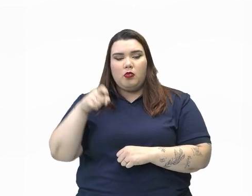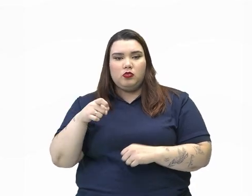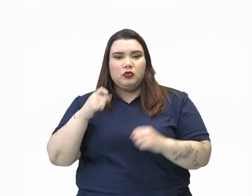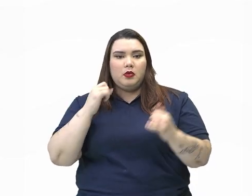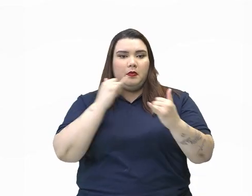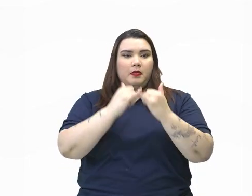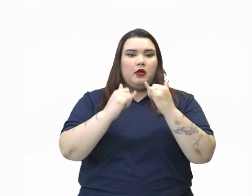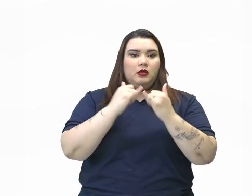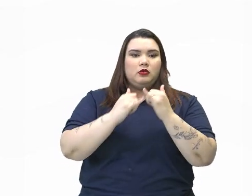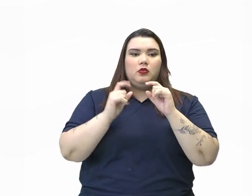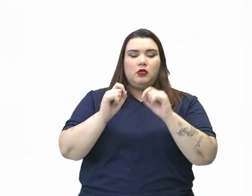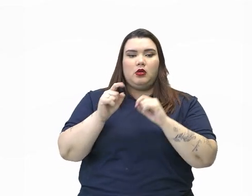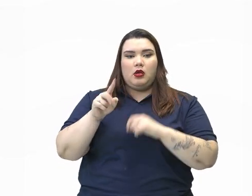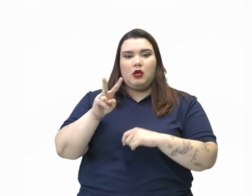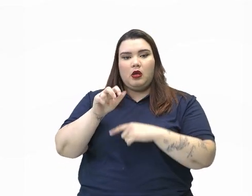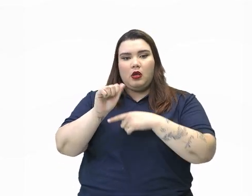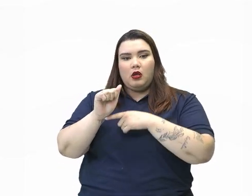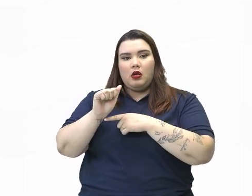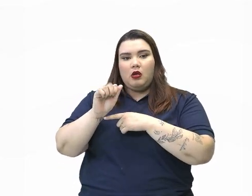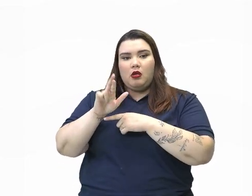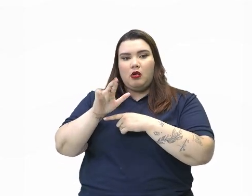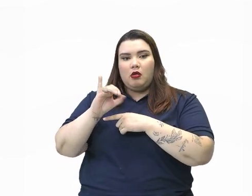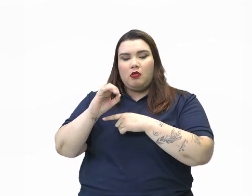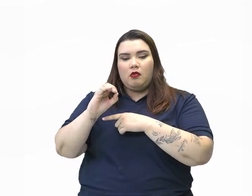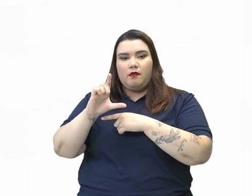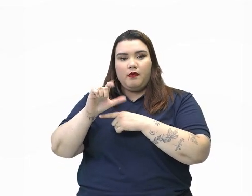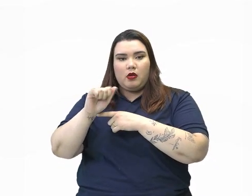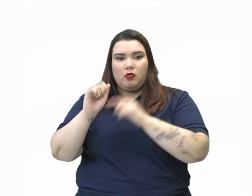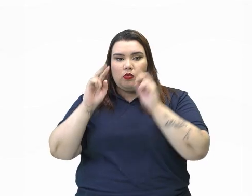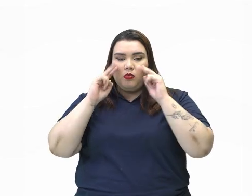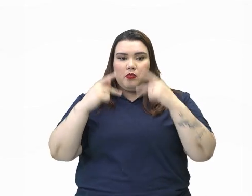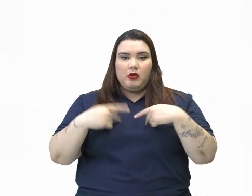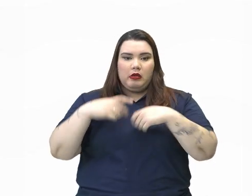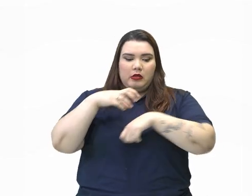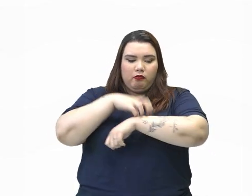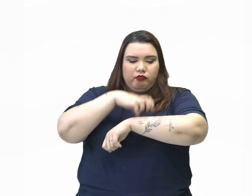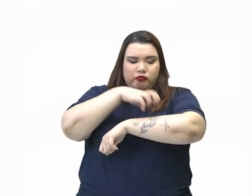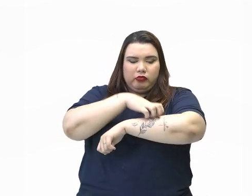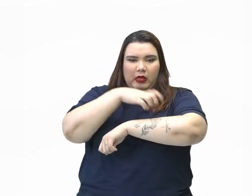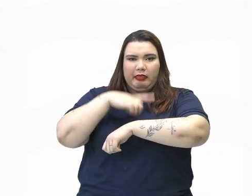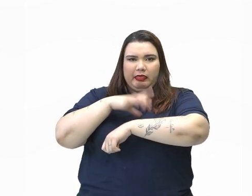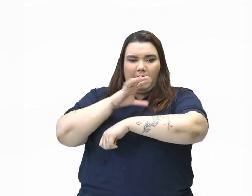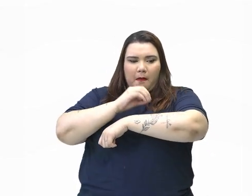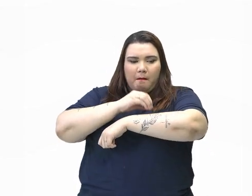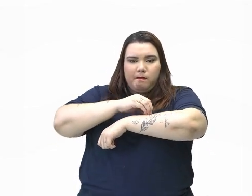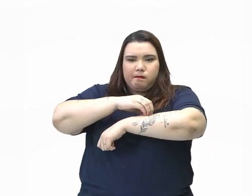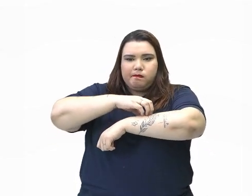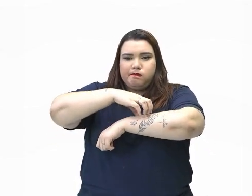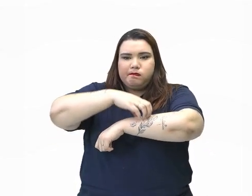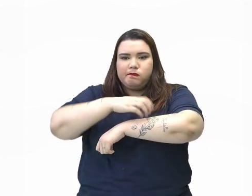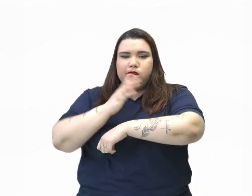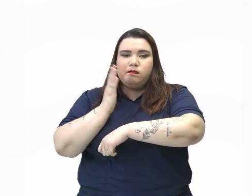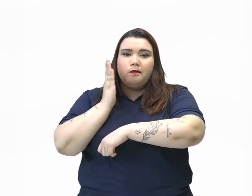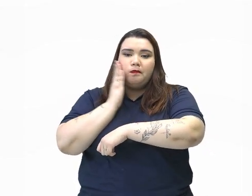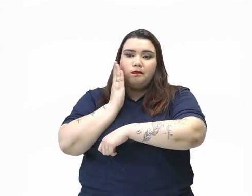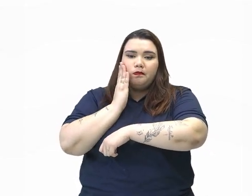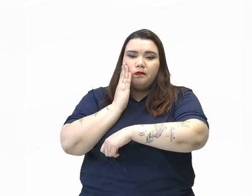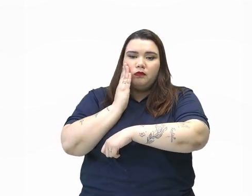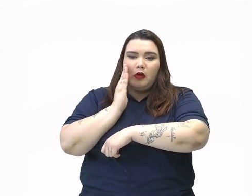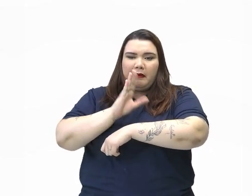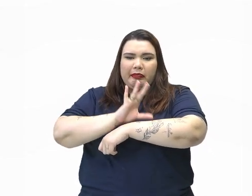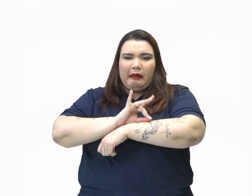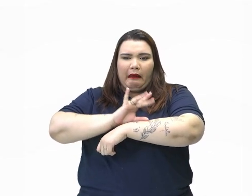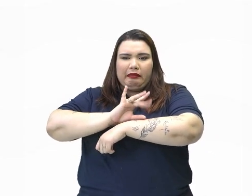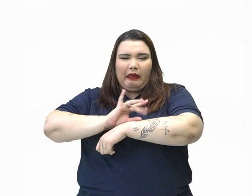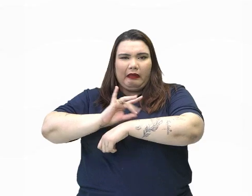assemelhava-se à varíola humana pela formação de pústulas, que são as lesões com pus, né? Bolinhas com pus. E aí, quando